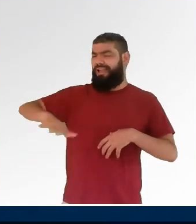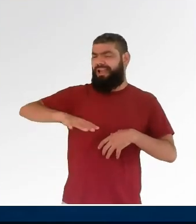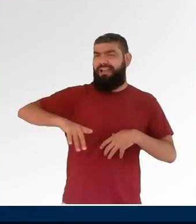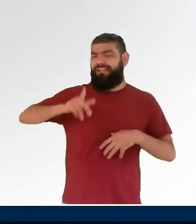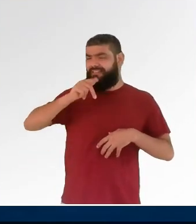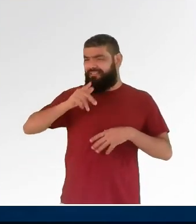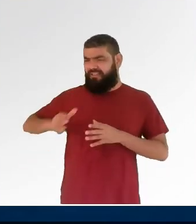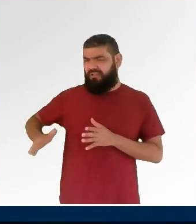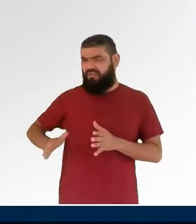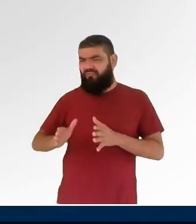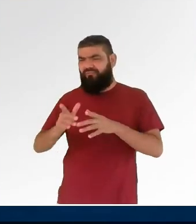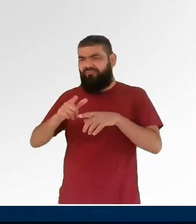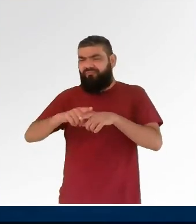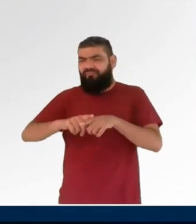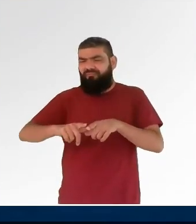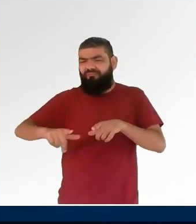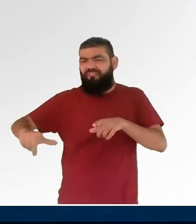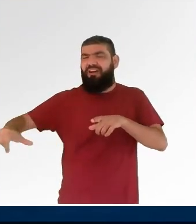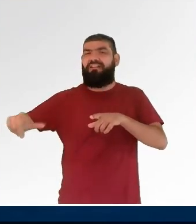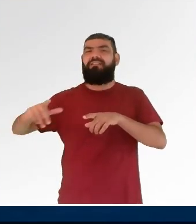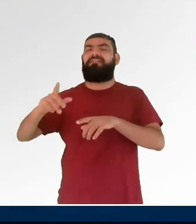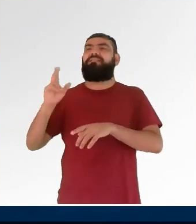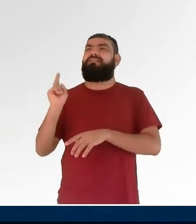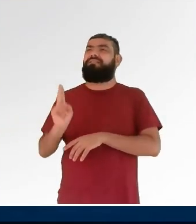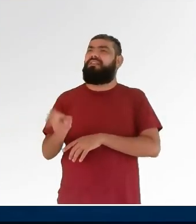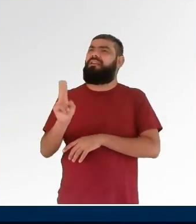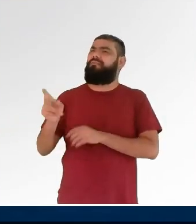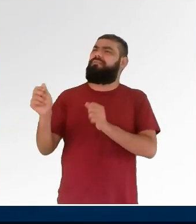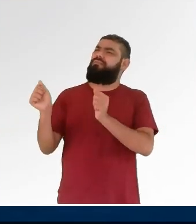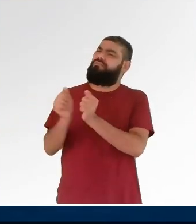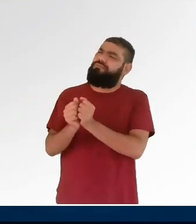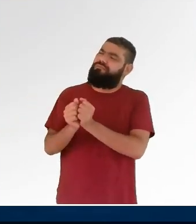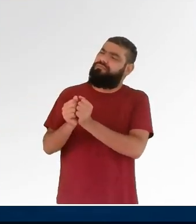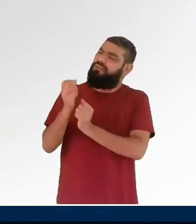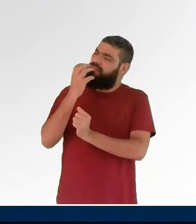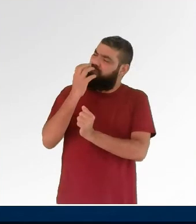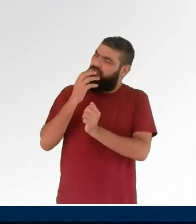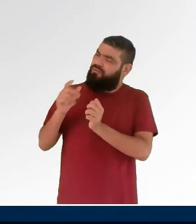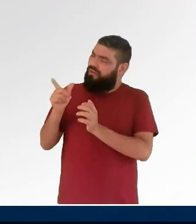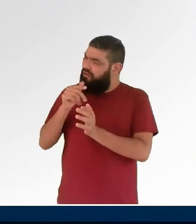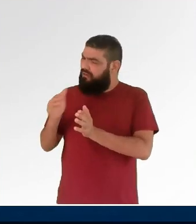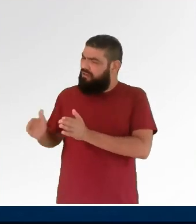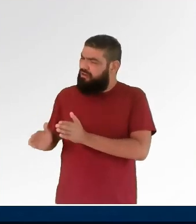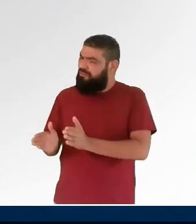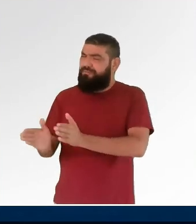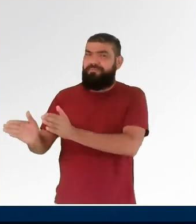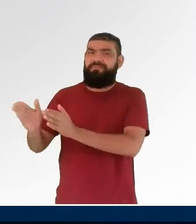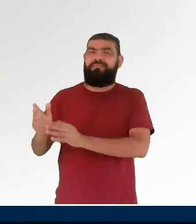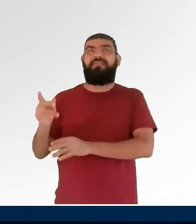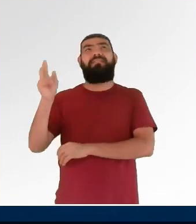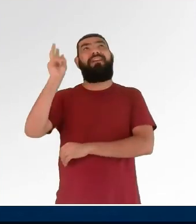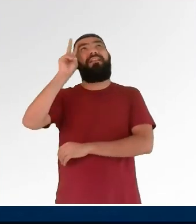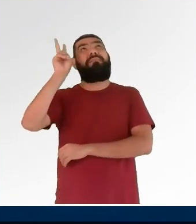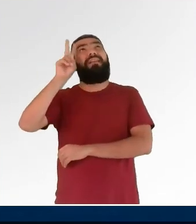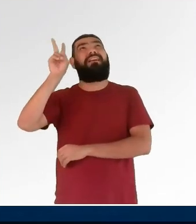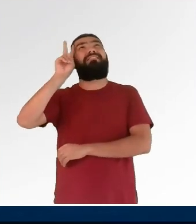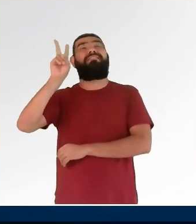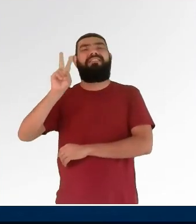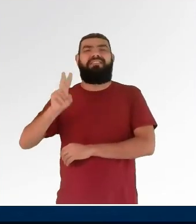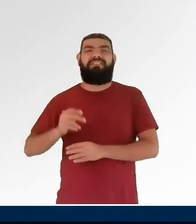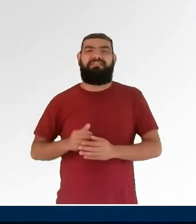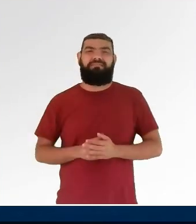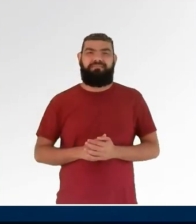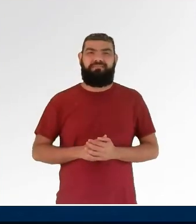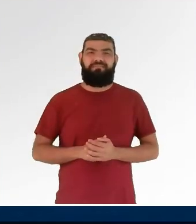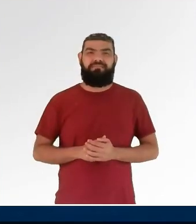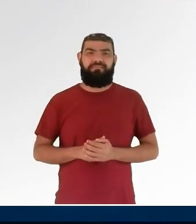animal o acompanhasse constantemente. Você vai relembrar as histórias. E quando você relembra, você está trazendo